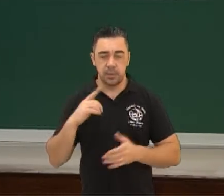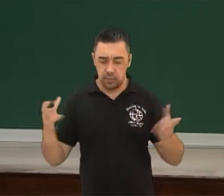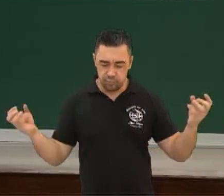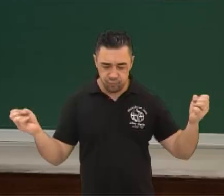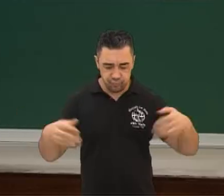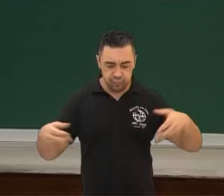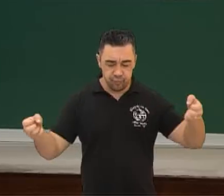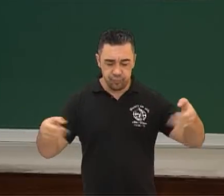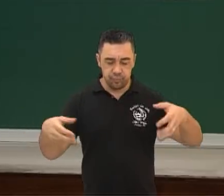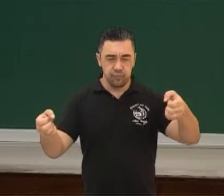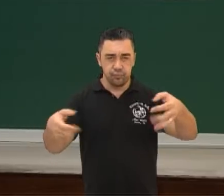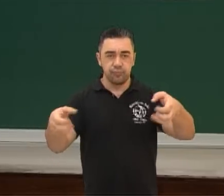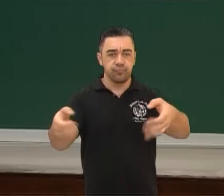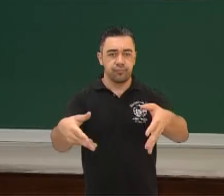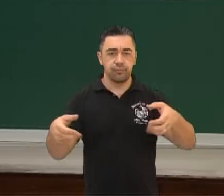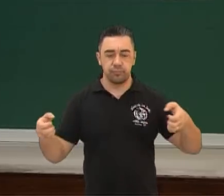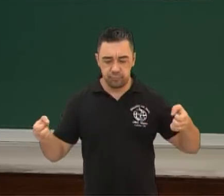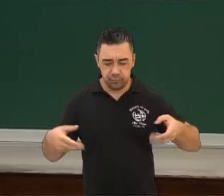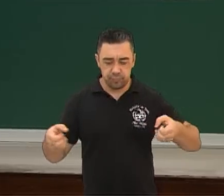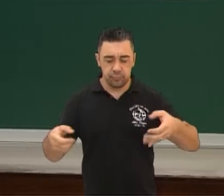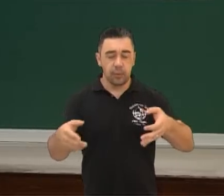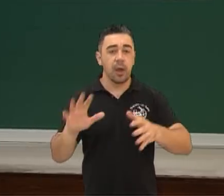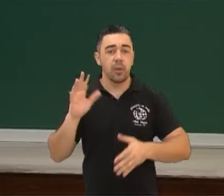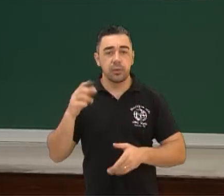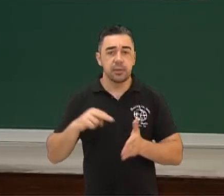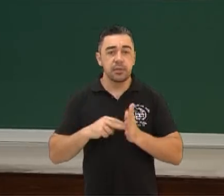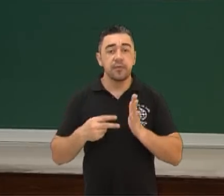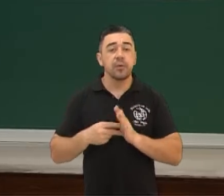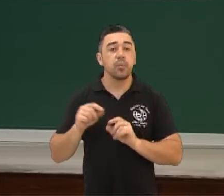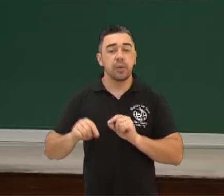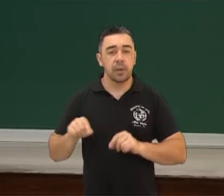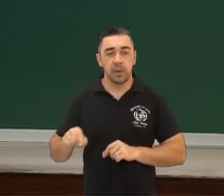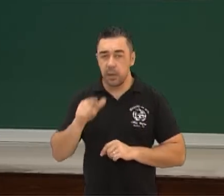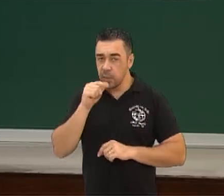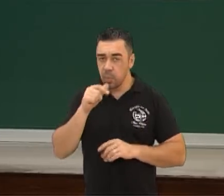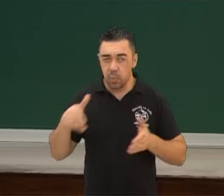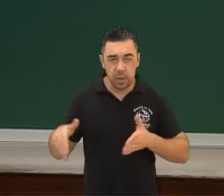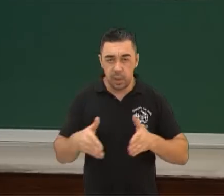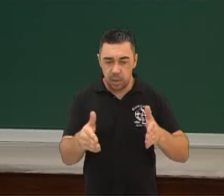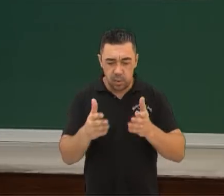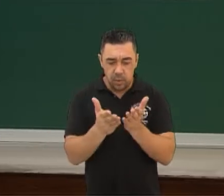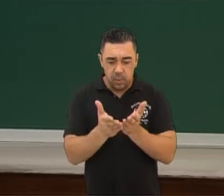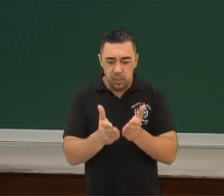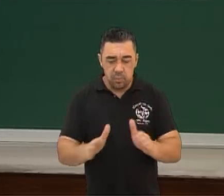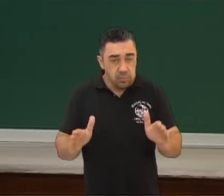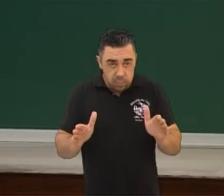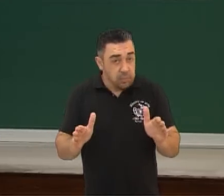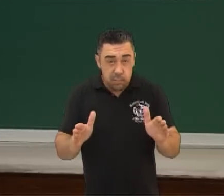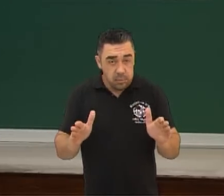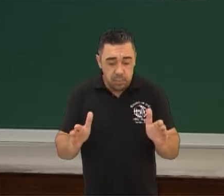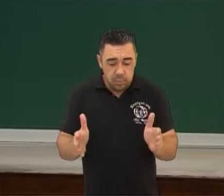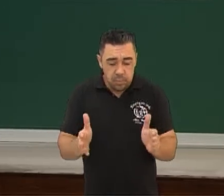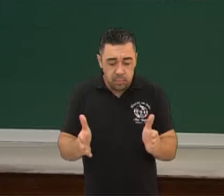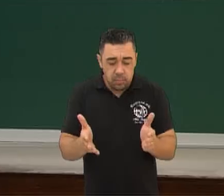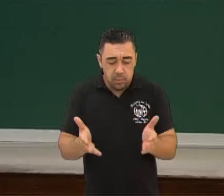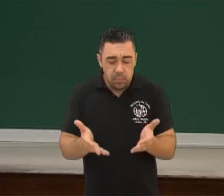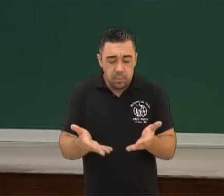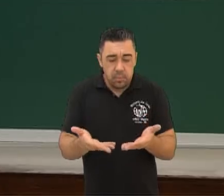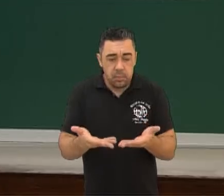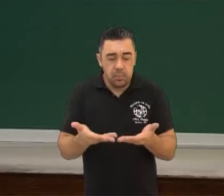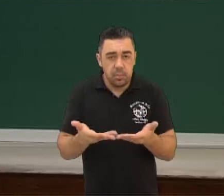rio. Isso vai fazer com que o seu leito ele fique assoreado, ele aumente. Então,